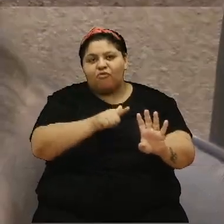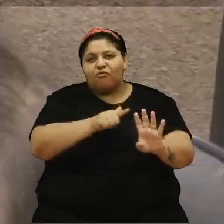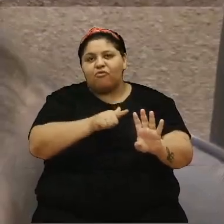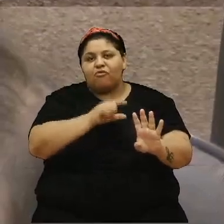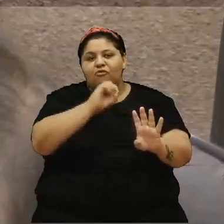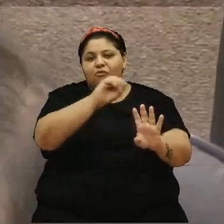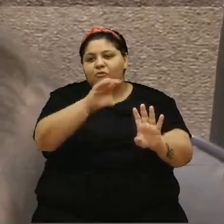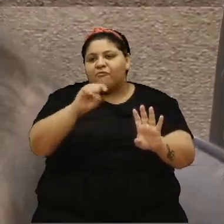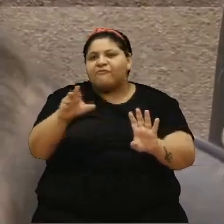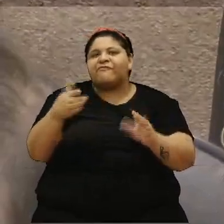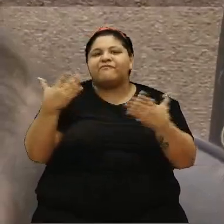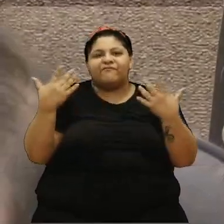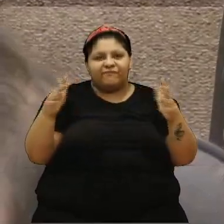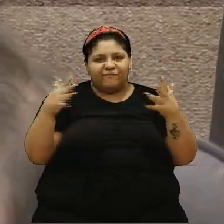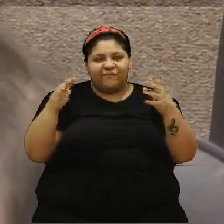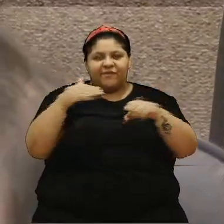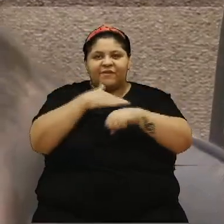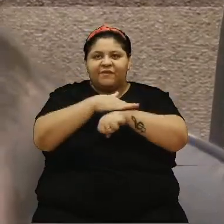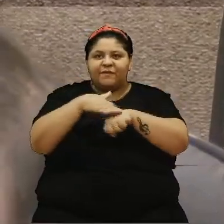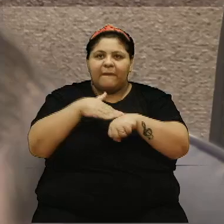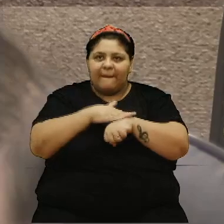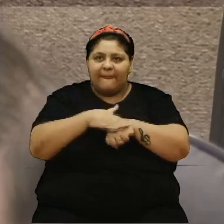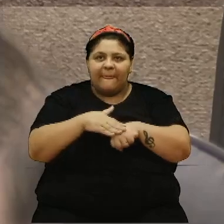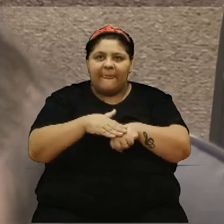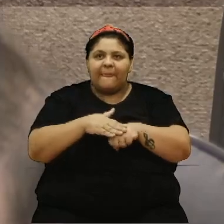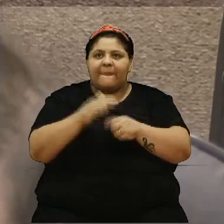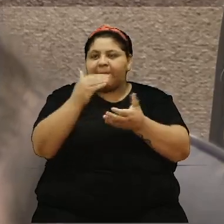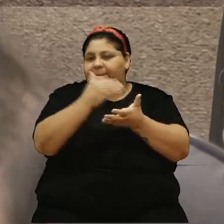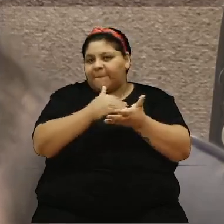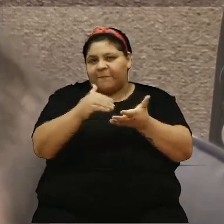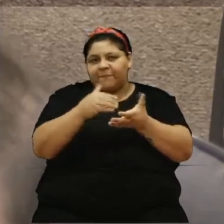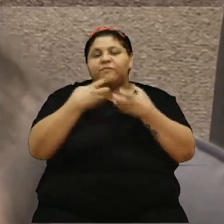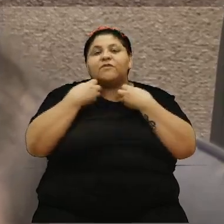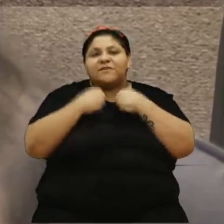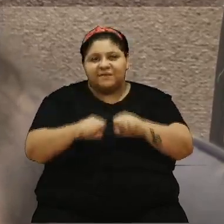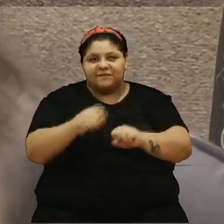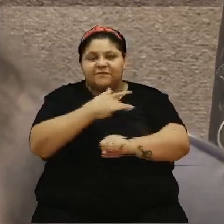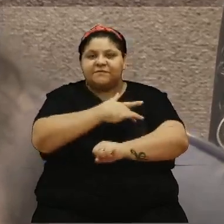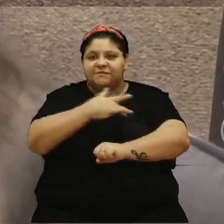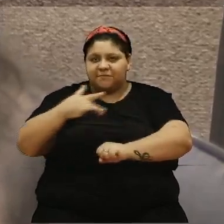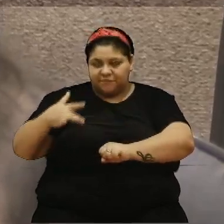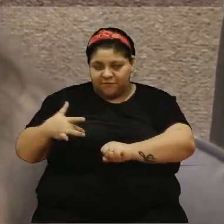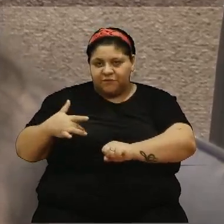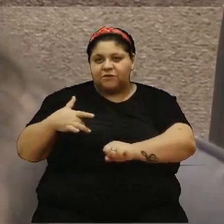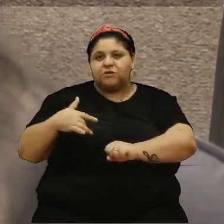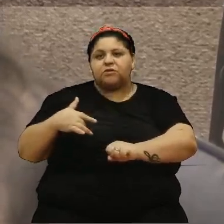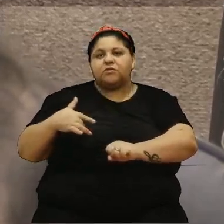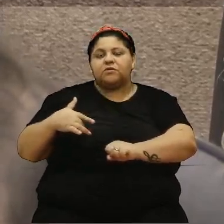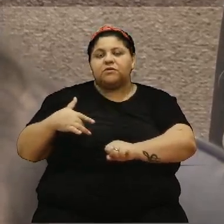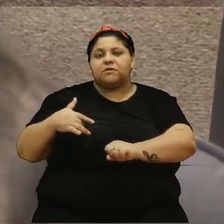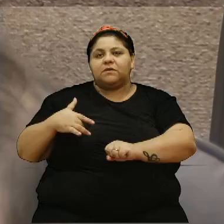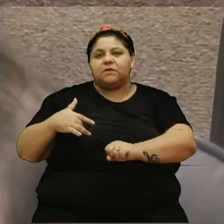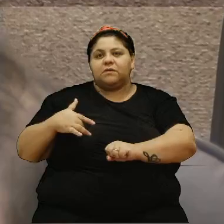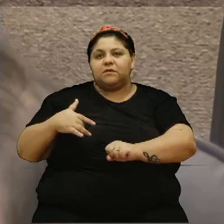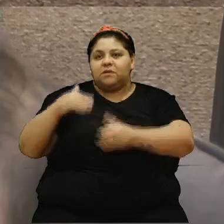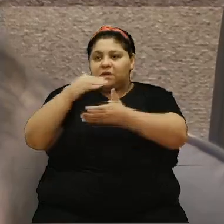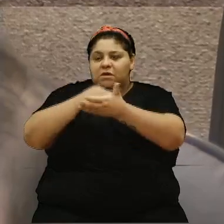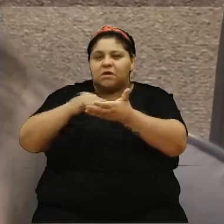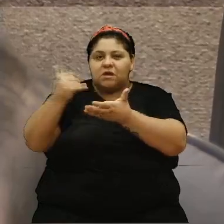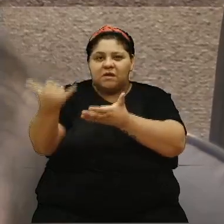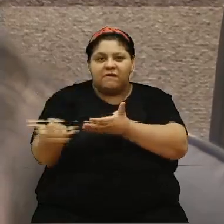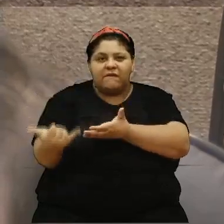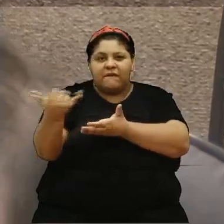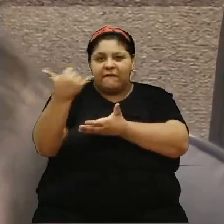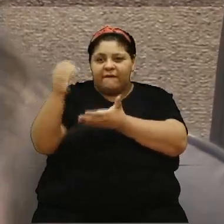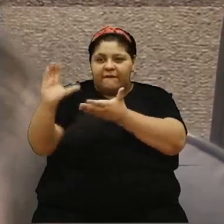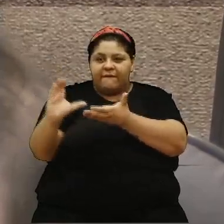Então, parabéns. Conversei com a Secretaria, enfim, de Saúde, estava o Geraldo, ele sinalizou a sua emenda